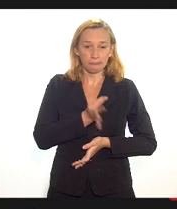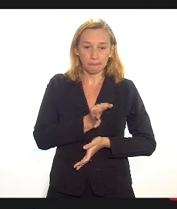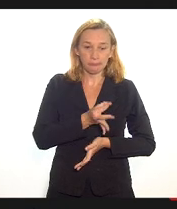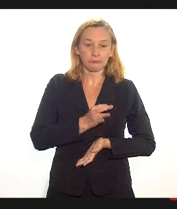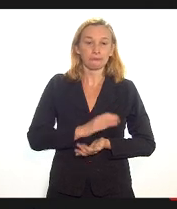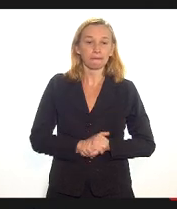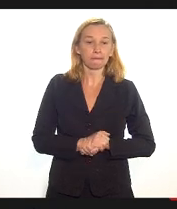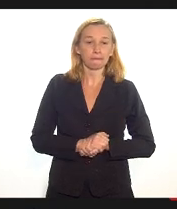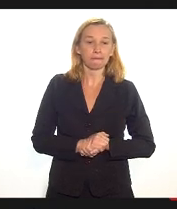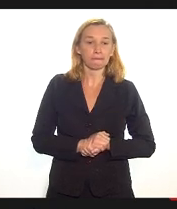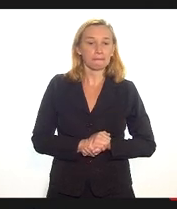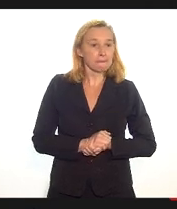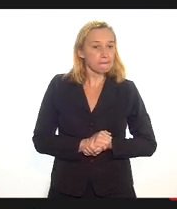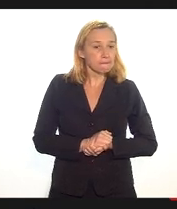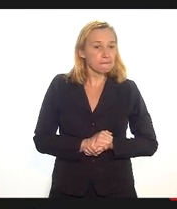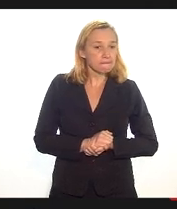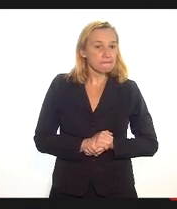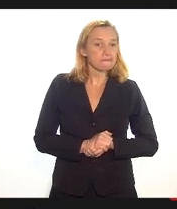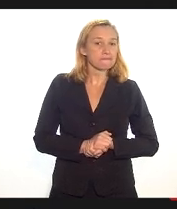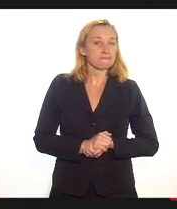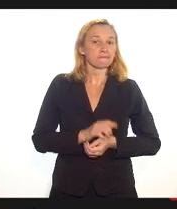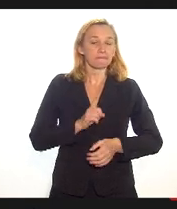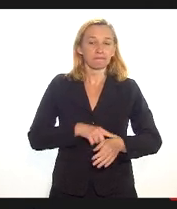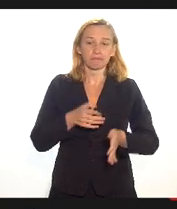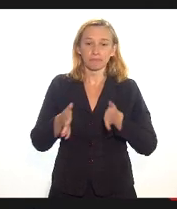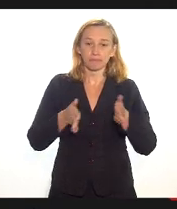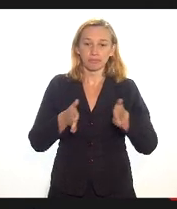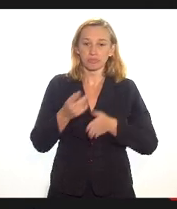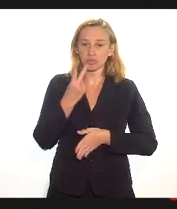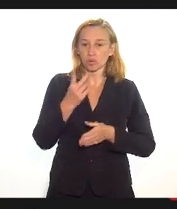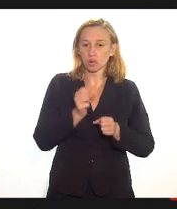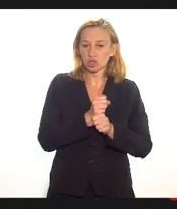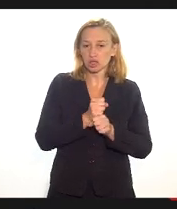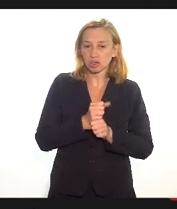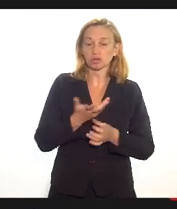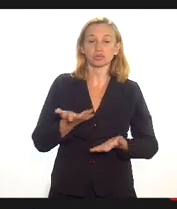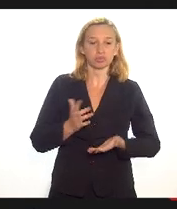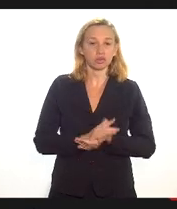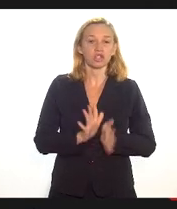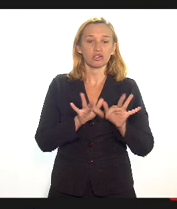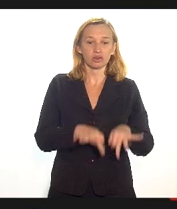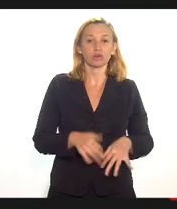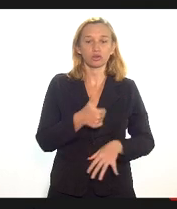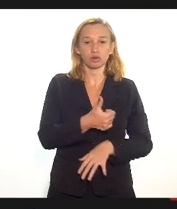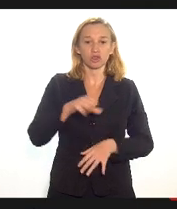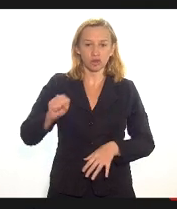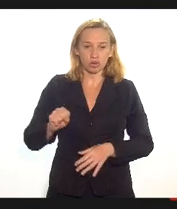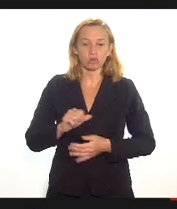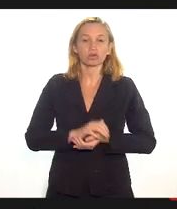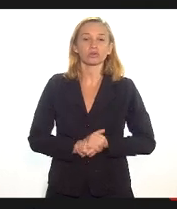pegar um espaço de tempo aí dos últimos dois anos, né, no final de 2018 até